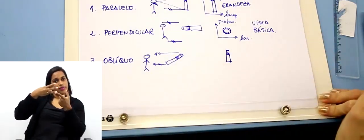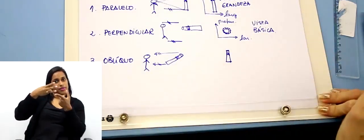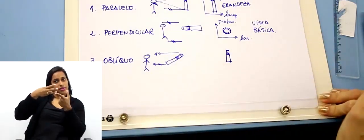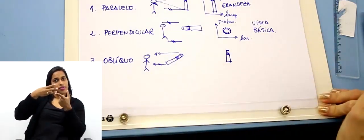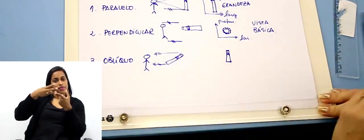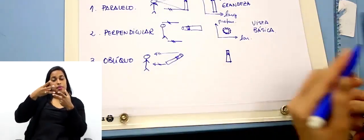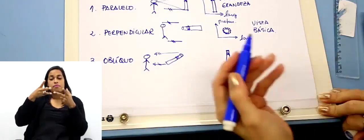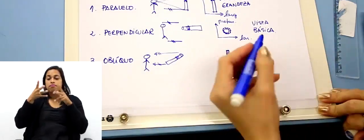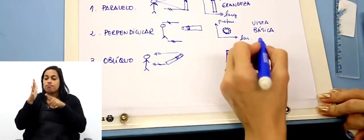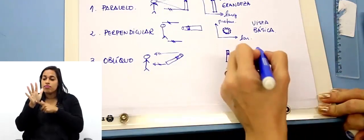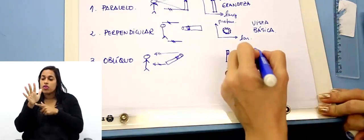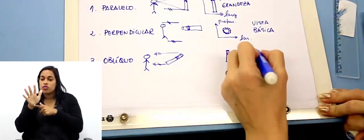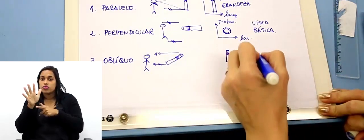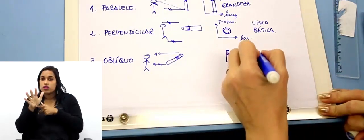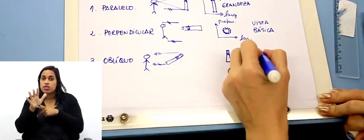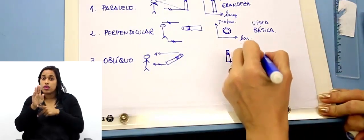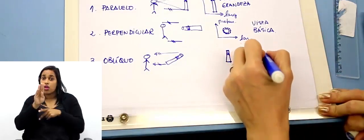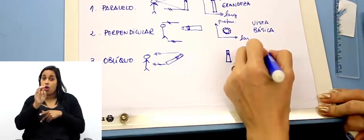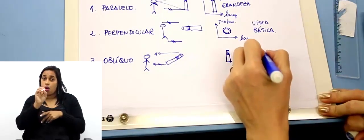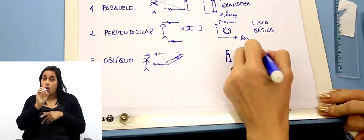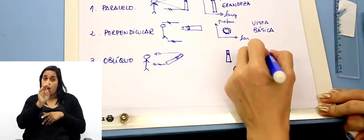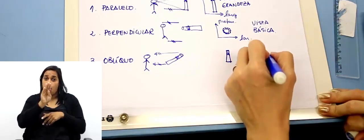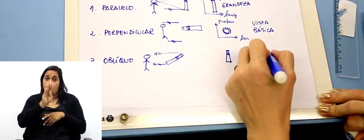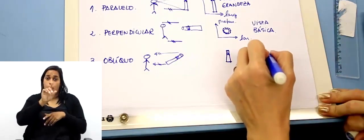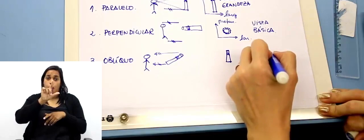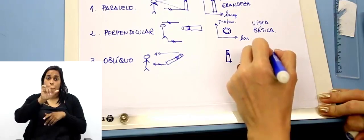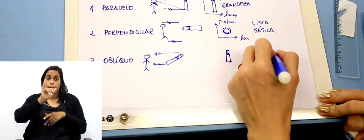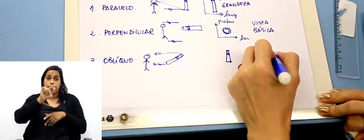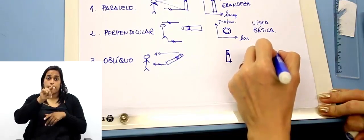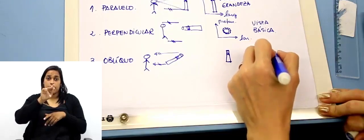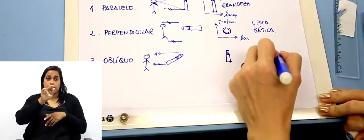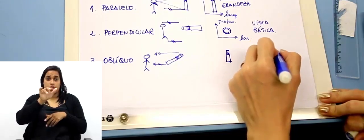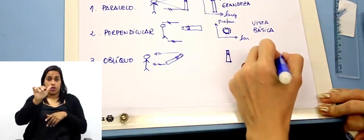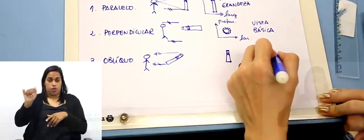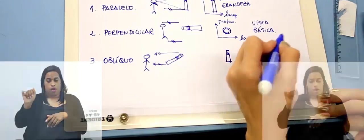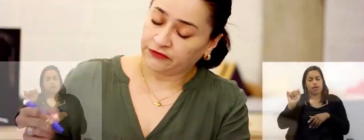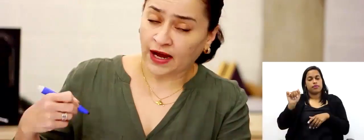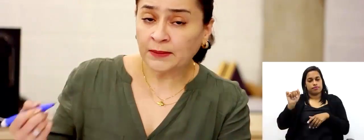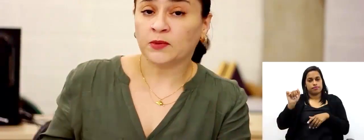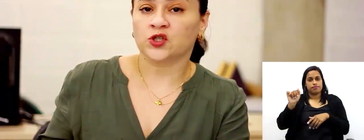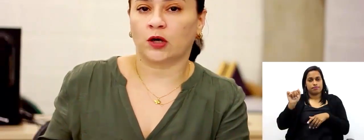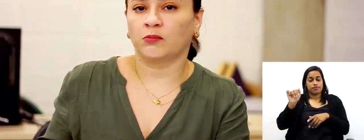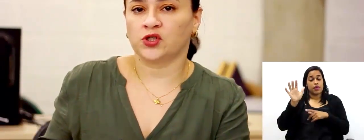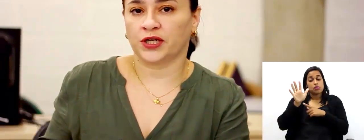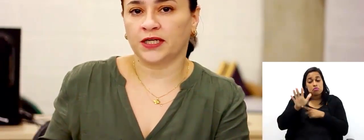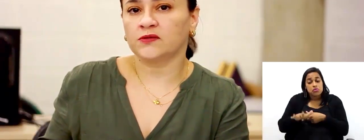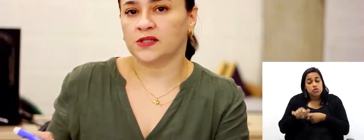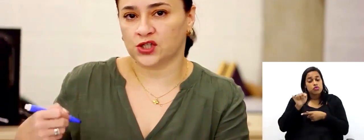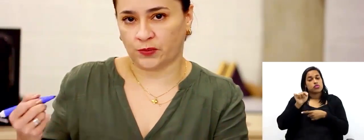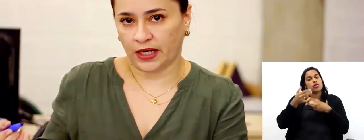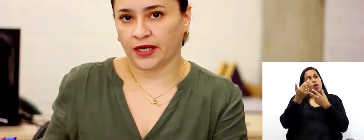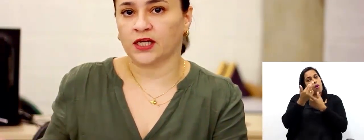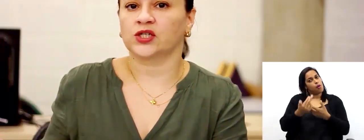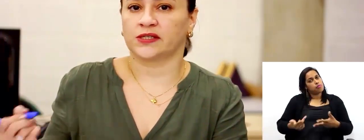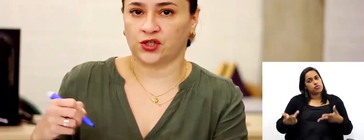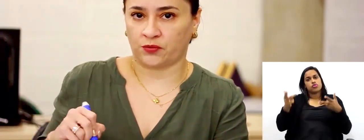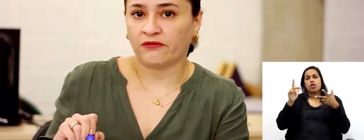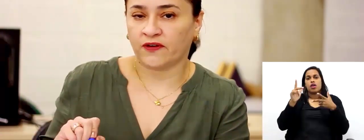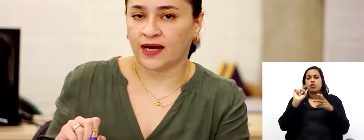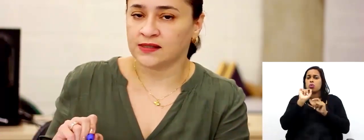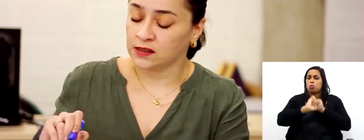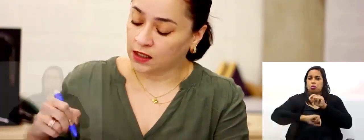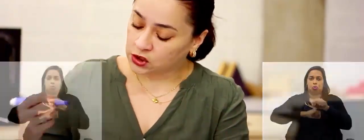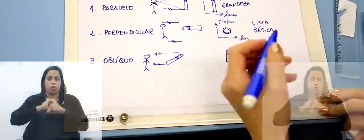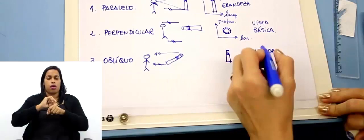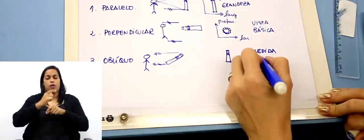mostrada obliquamente. Então, ele vai me dar uma medida, vai me mostrar o objeto, seja uma aresta, seja